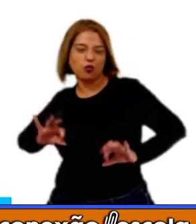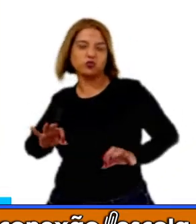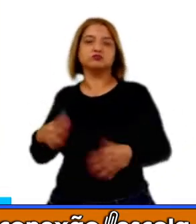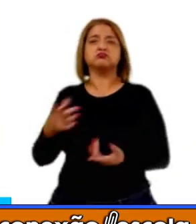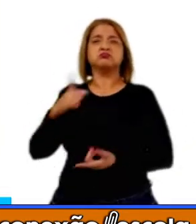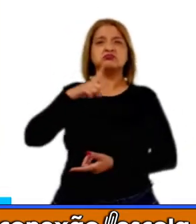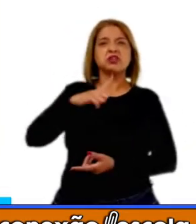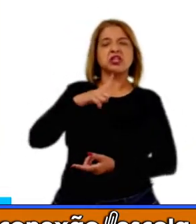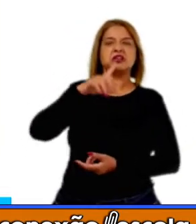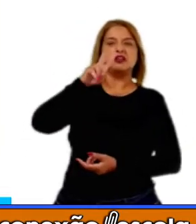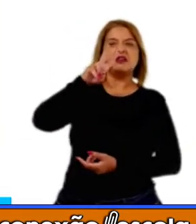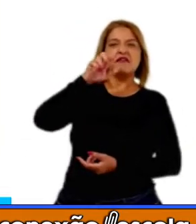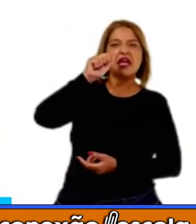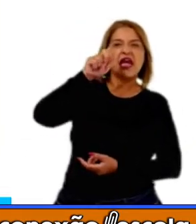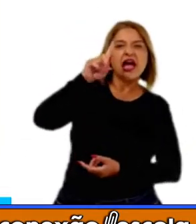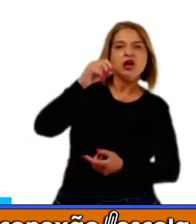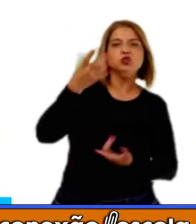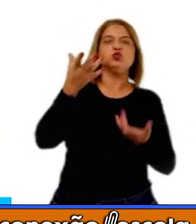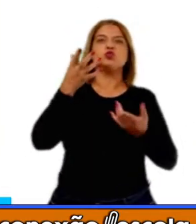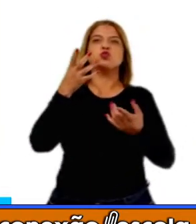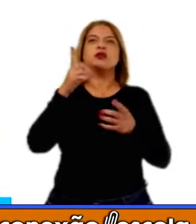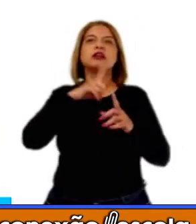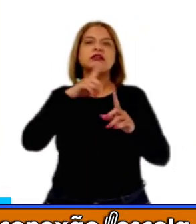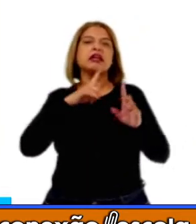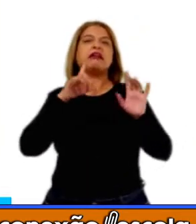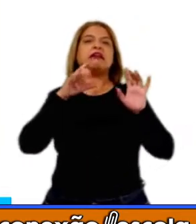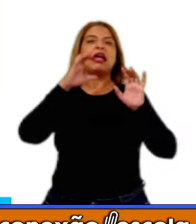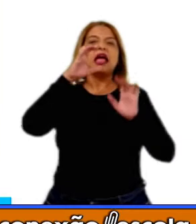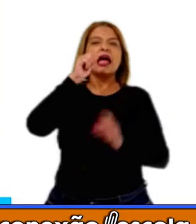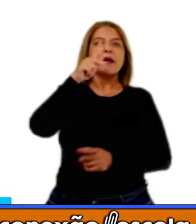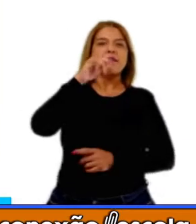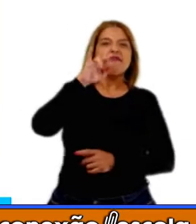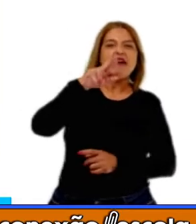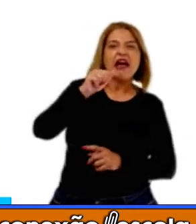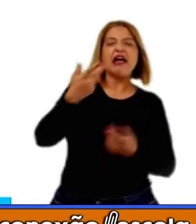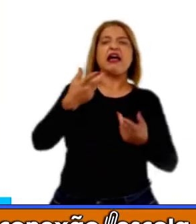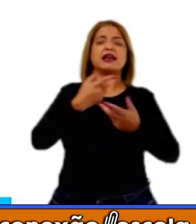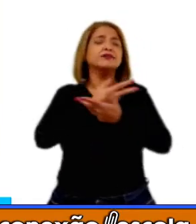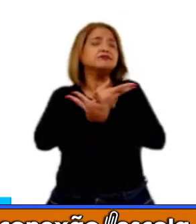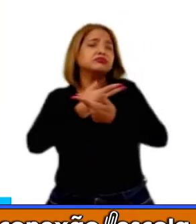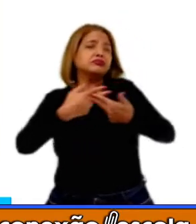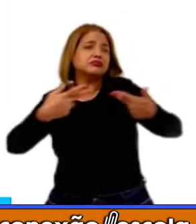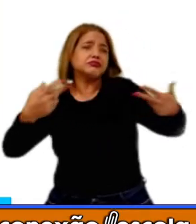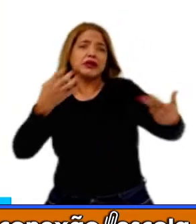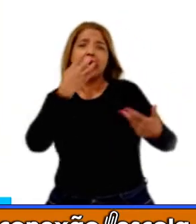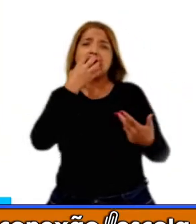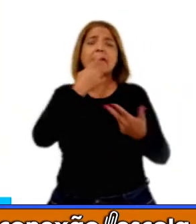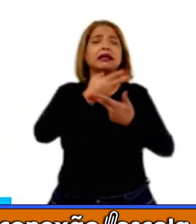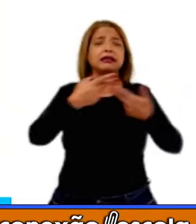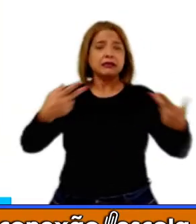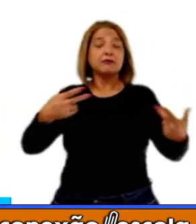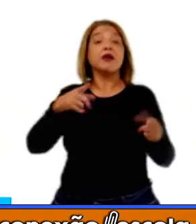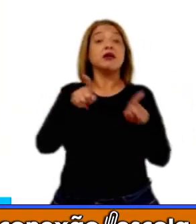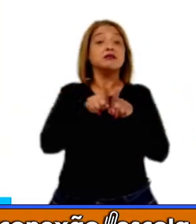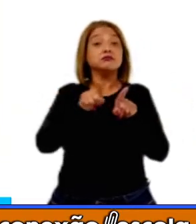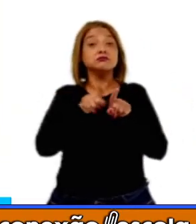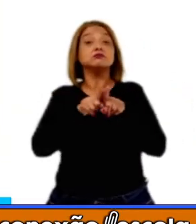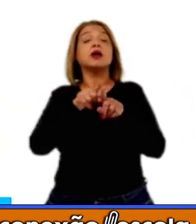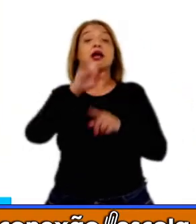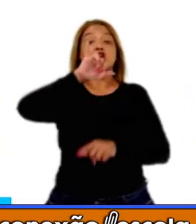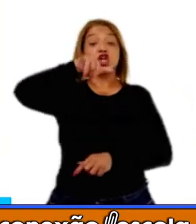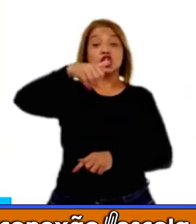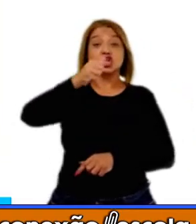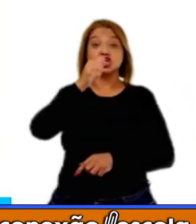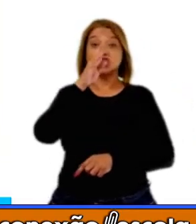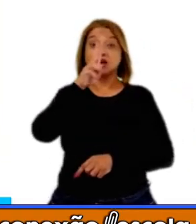capivara, vem a cutia, vem o porco do mato, veio também o jabuti. Mas